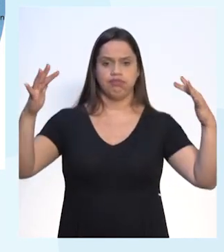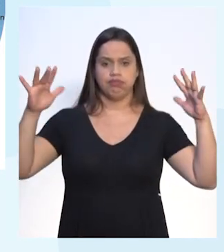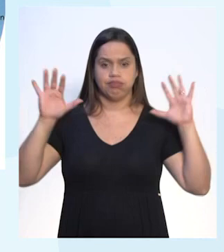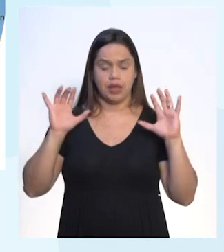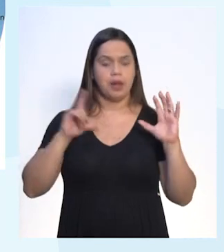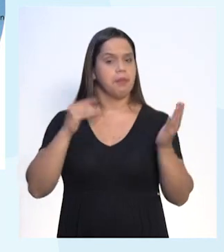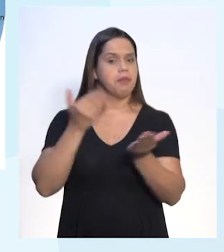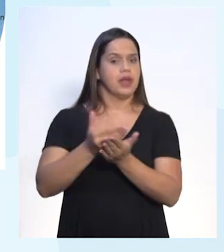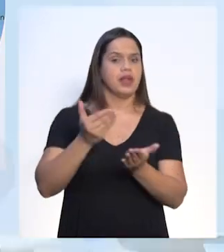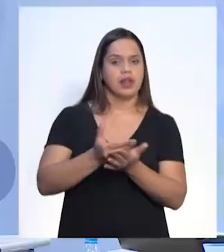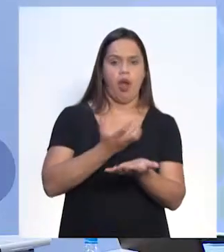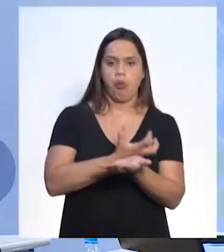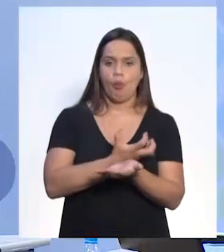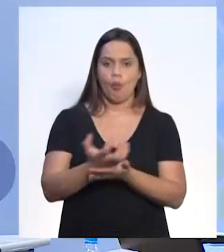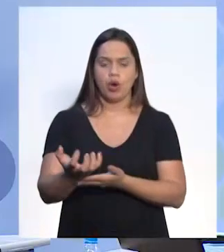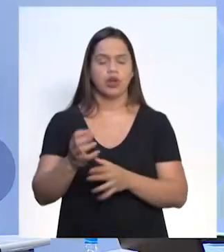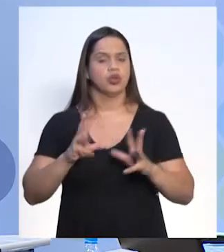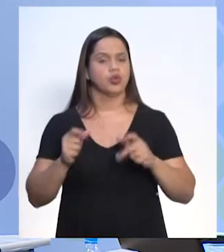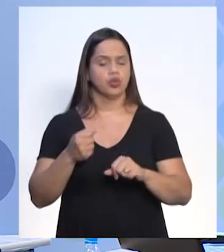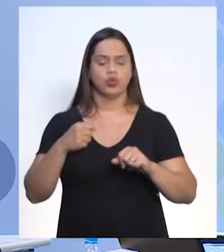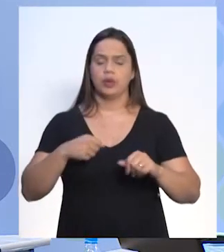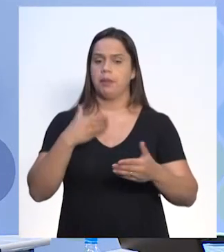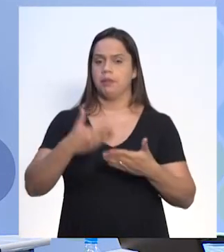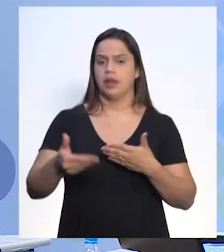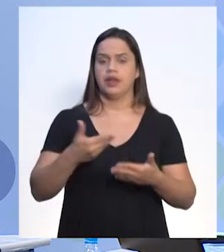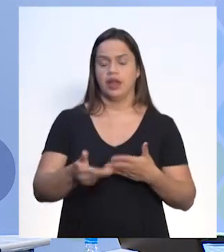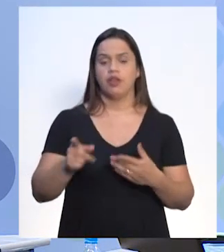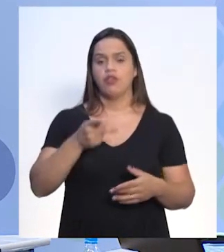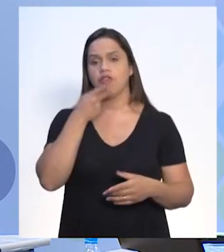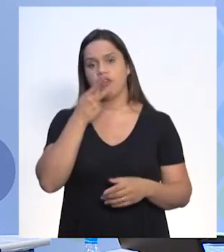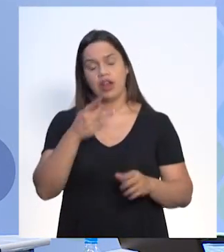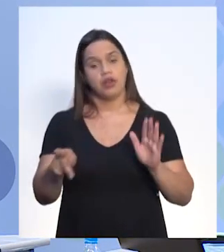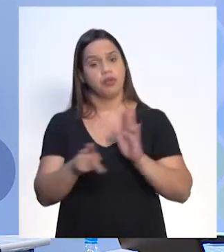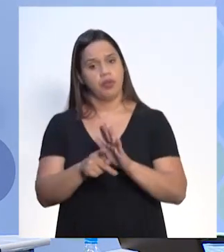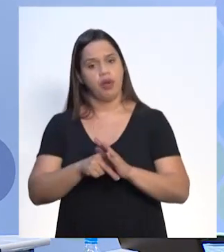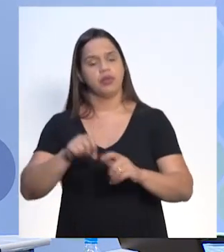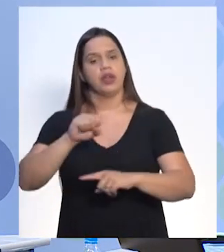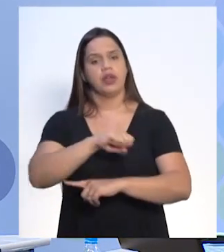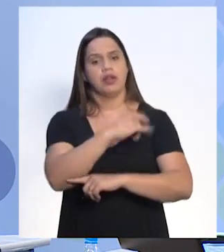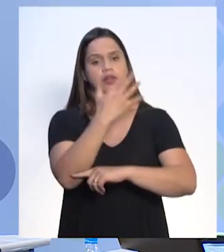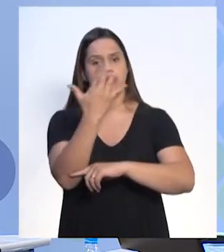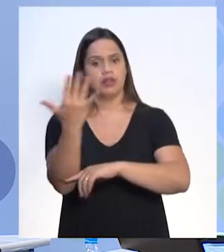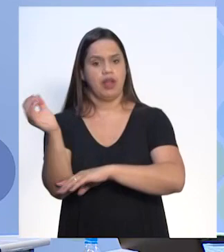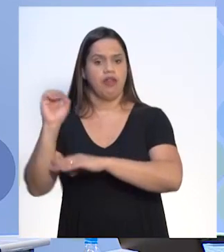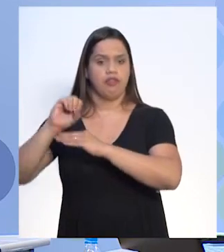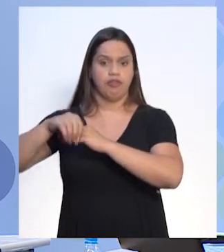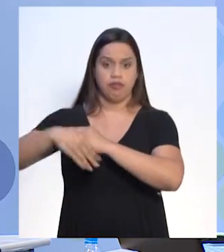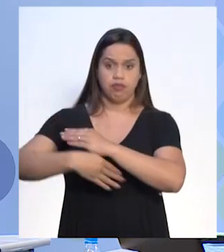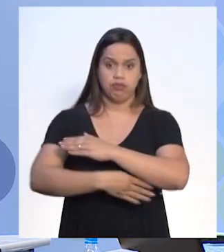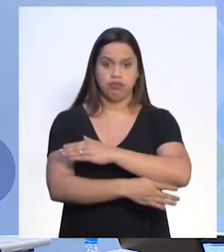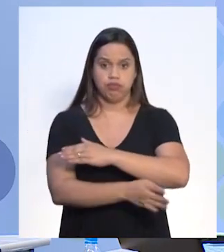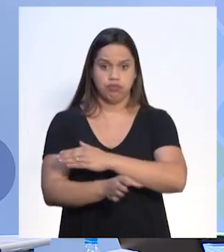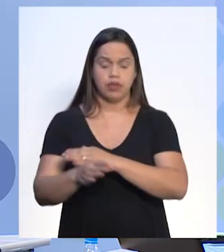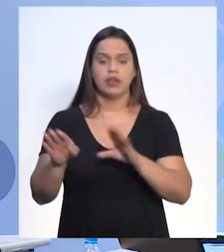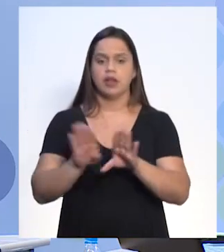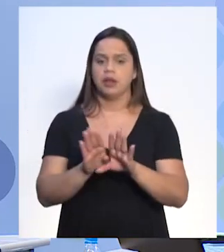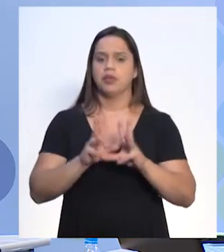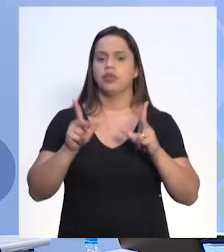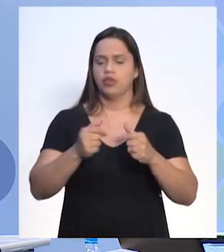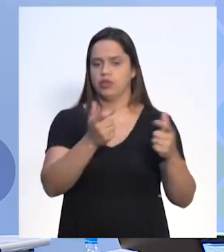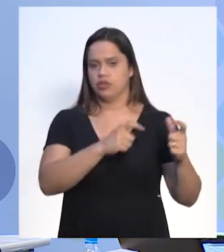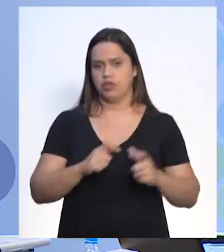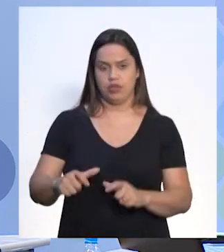vegetativa, ou a própria... Então, assim, falando da fauna e da flora desses respectivos